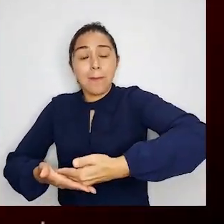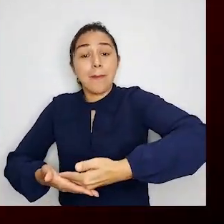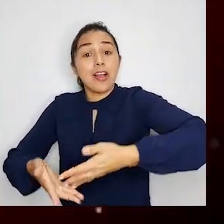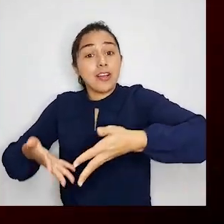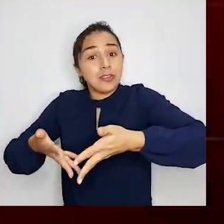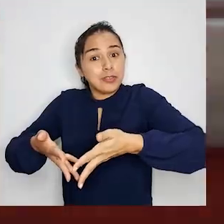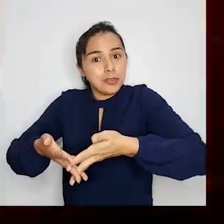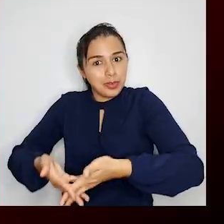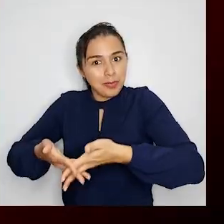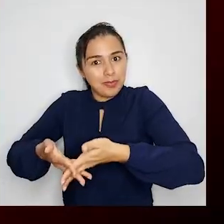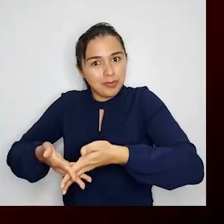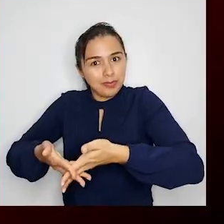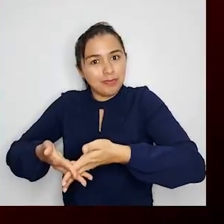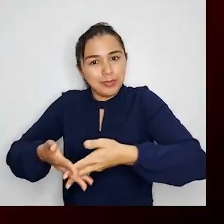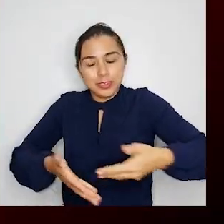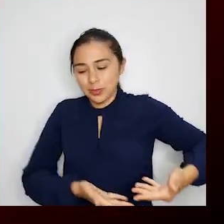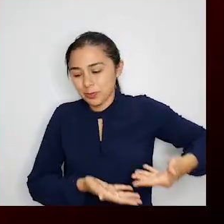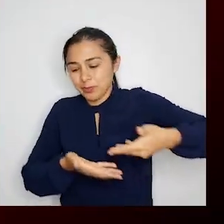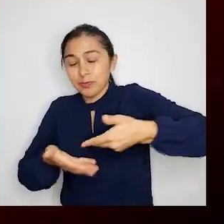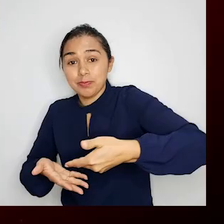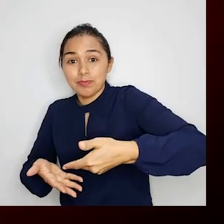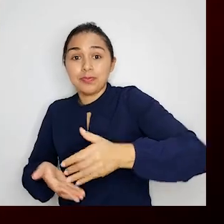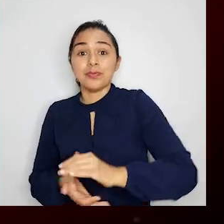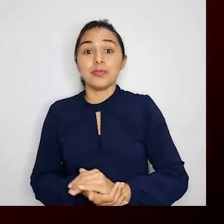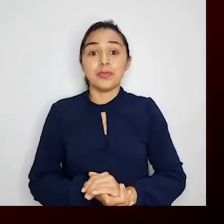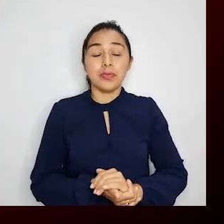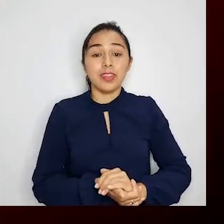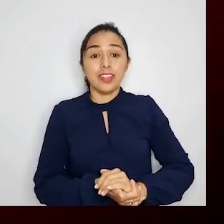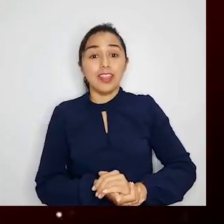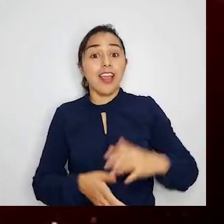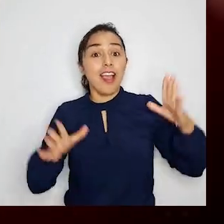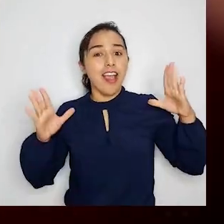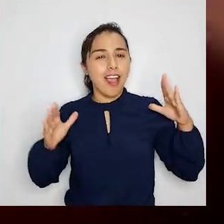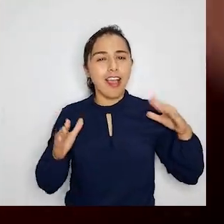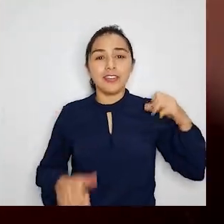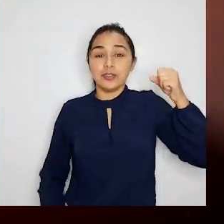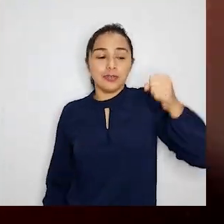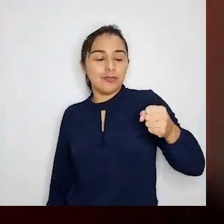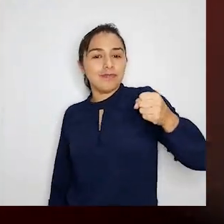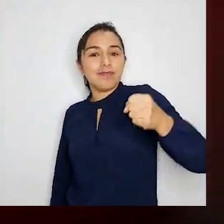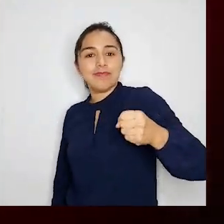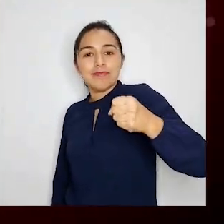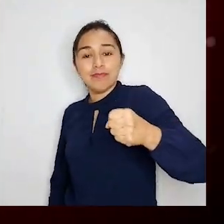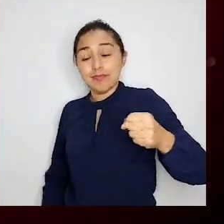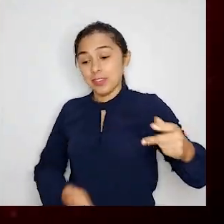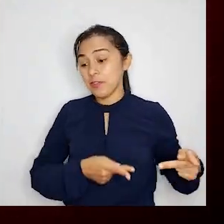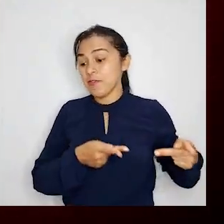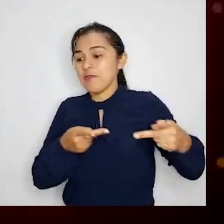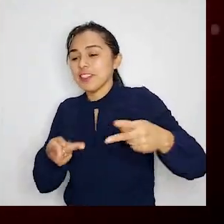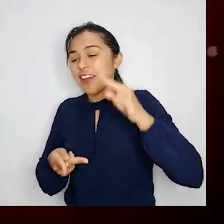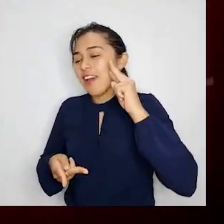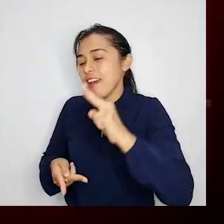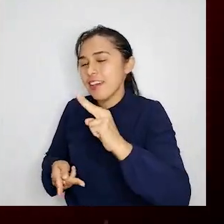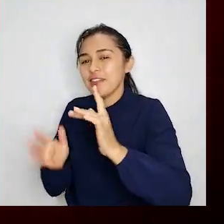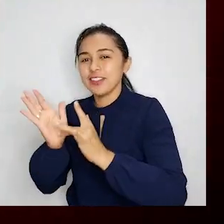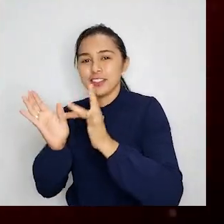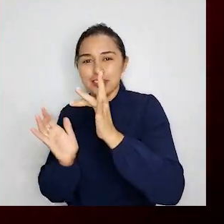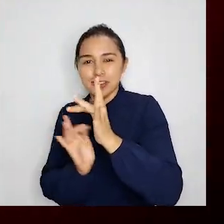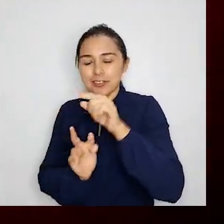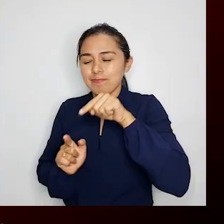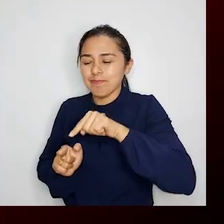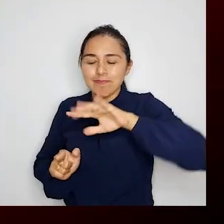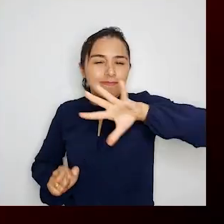Maria o colocou. Anjos e pastores vieram ver o menino Jesus que nasceu. O Salvador da